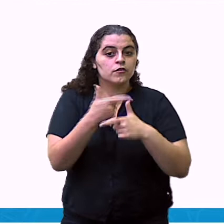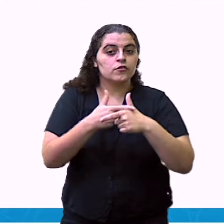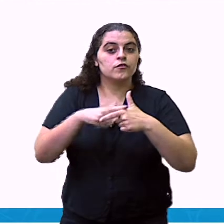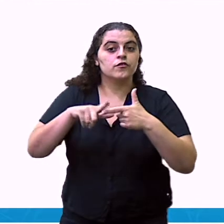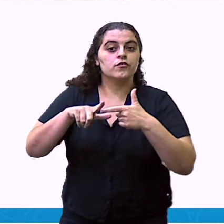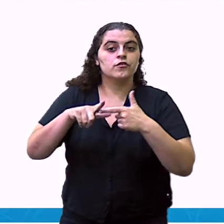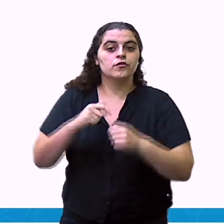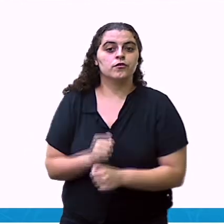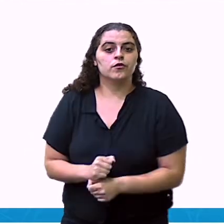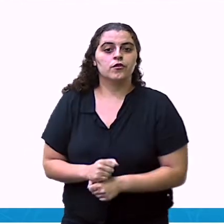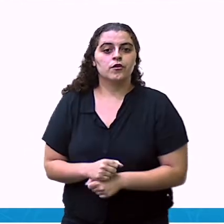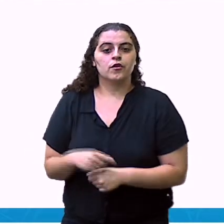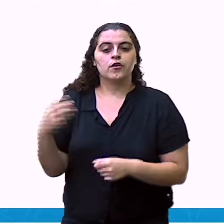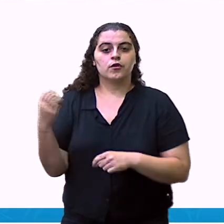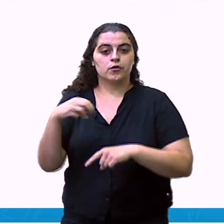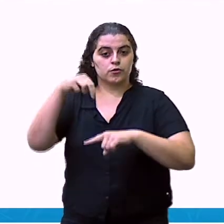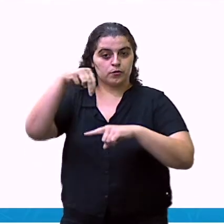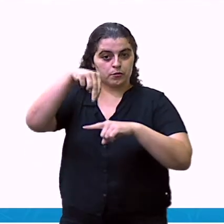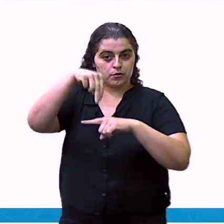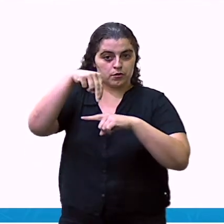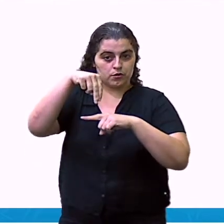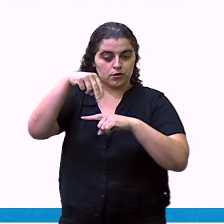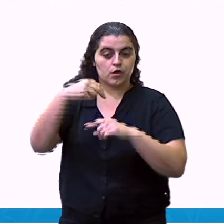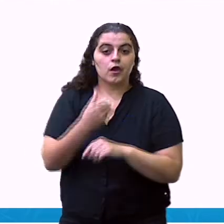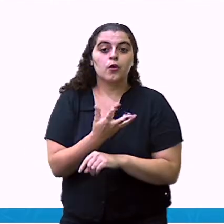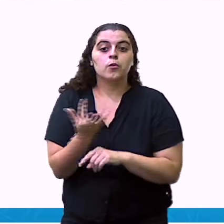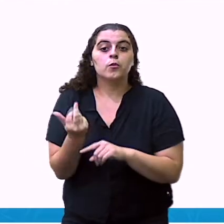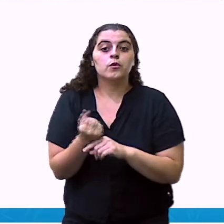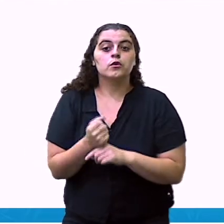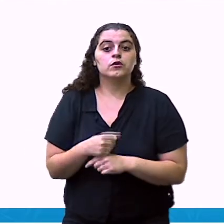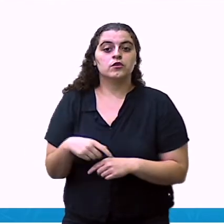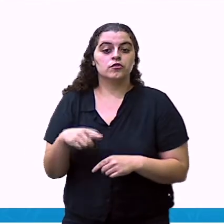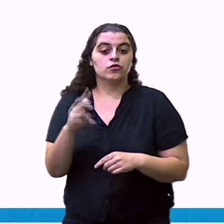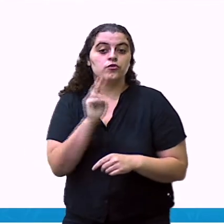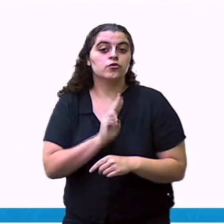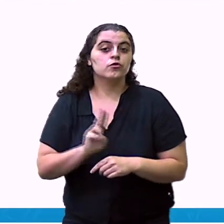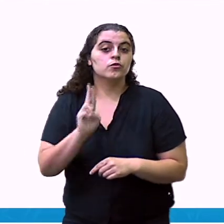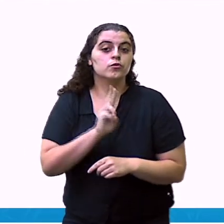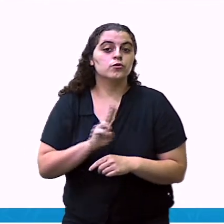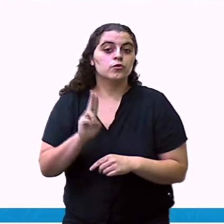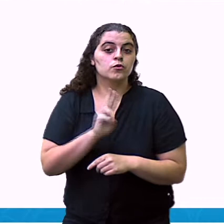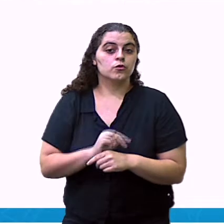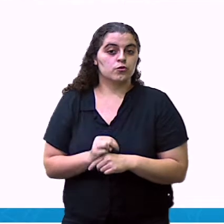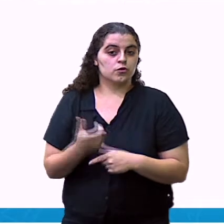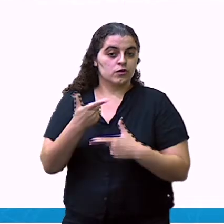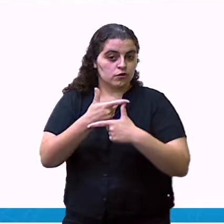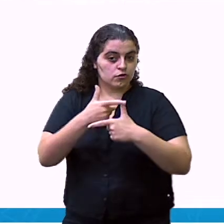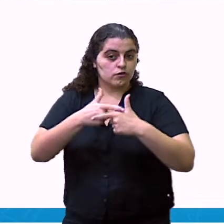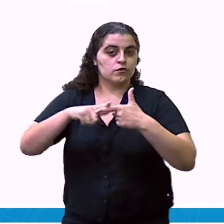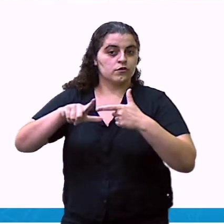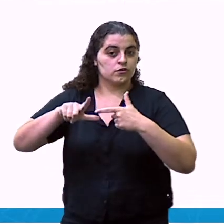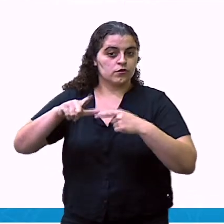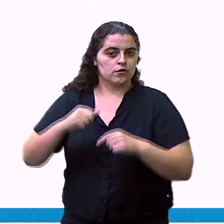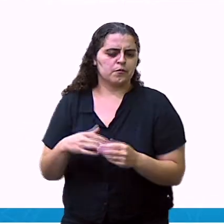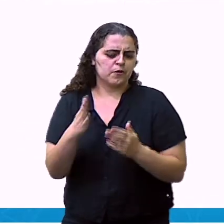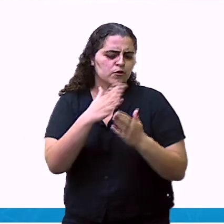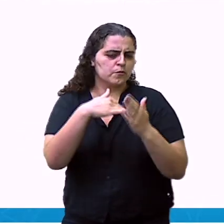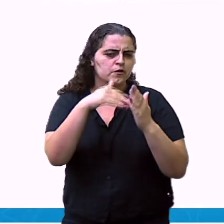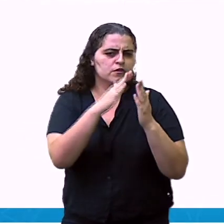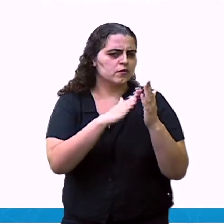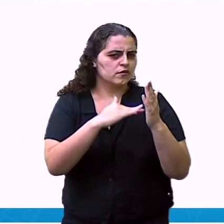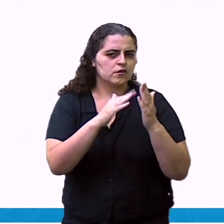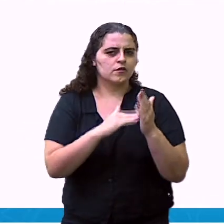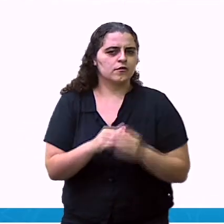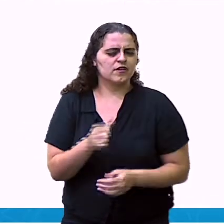é quantas partes da sua totalidade nós utilizamos ou consumimos ou pintamos, né?